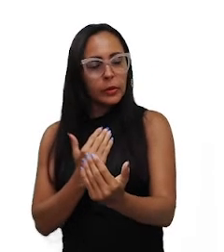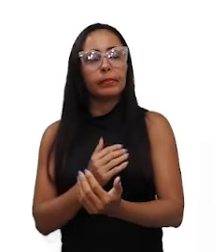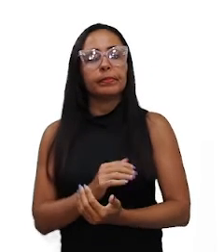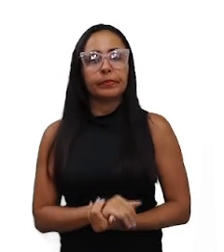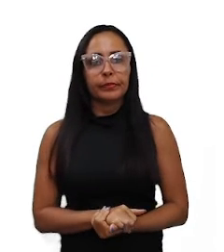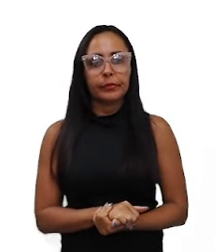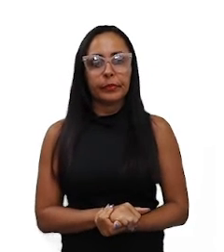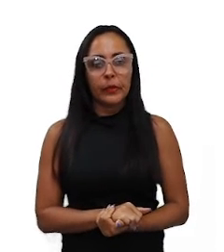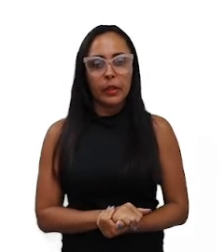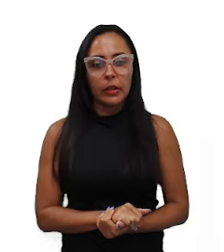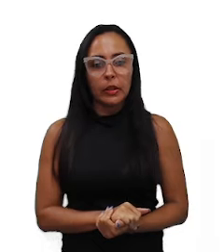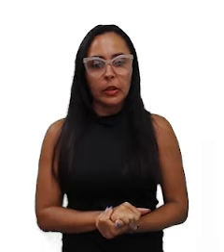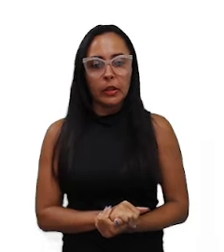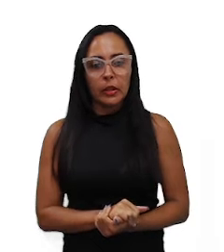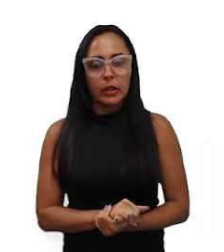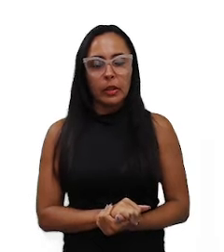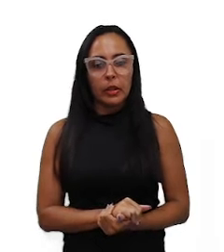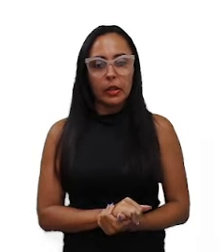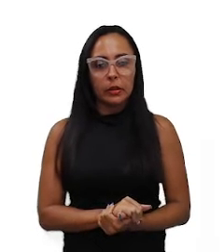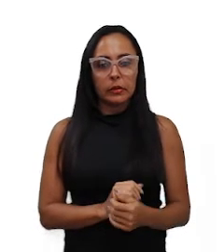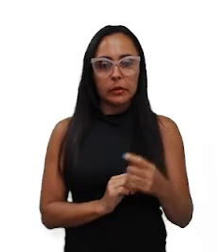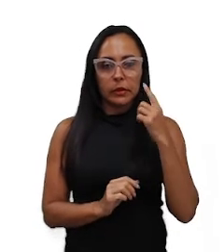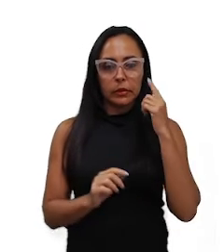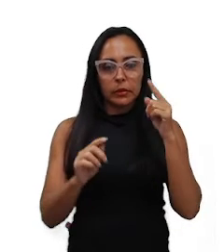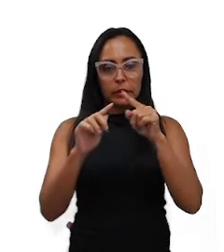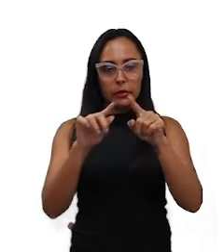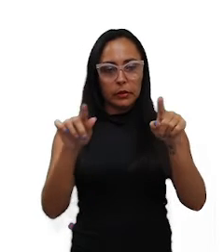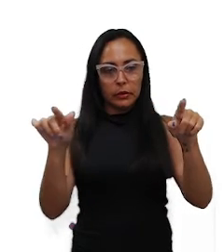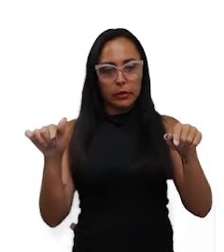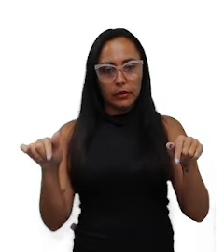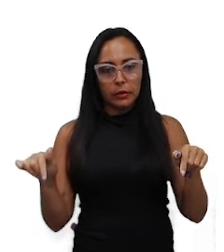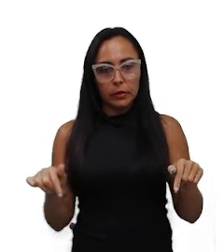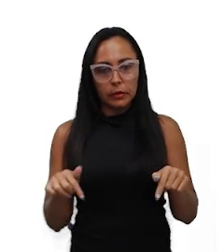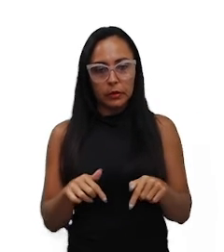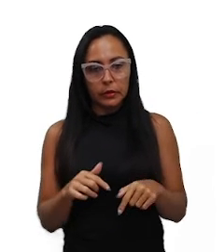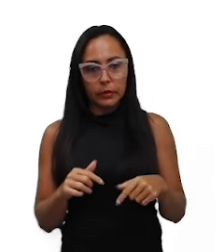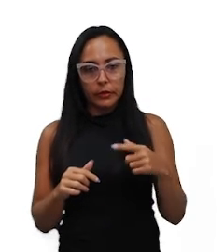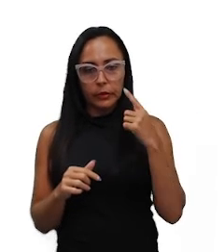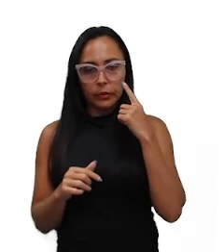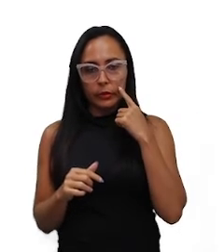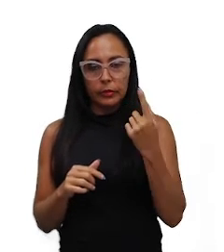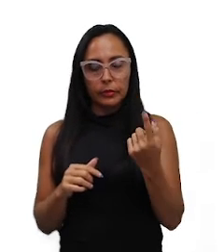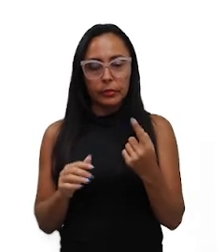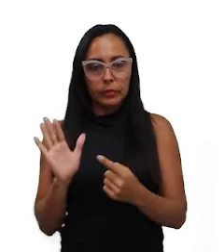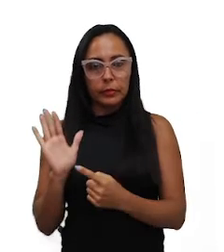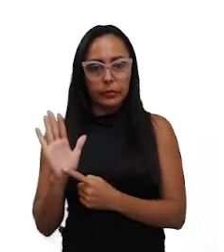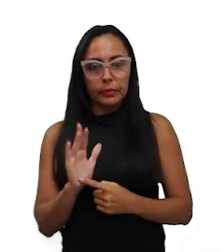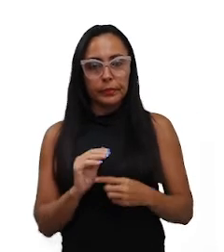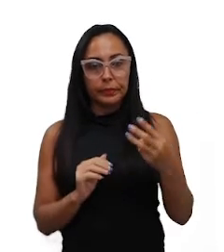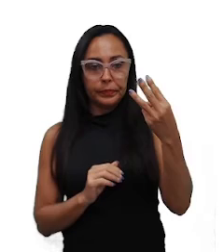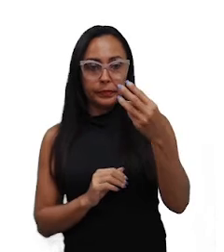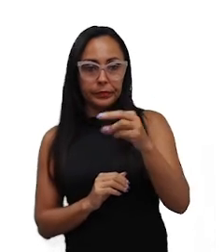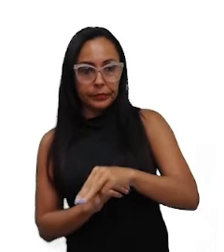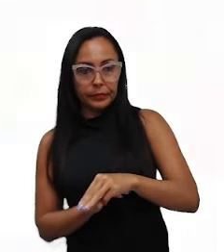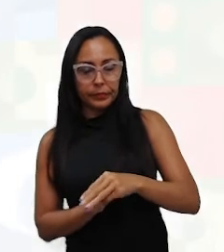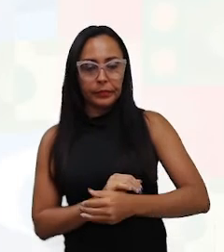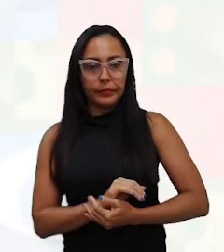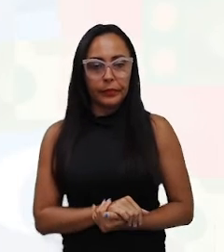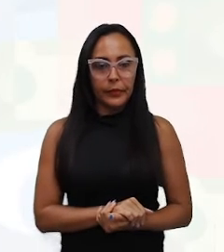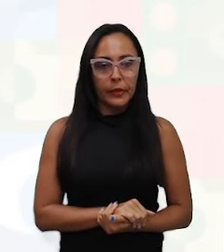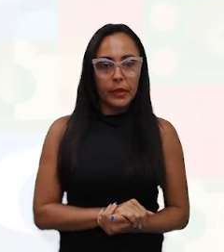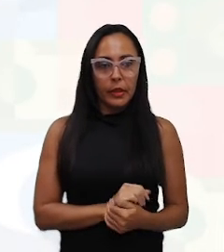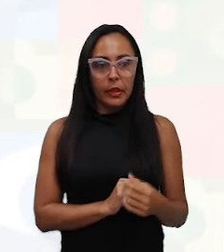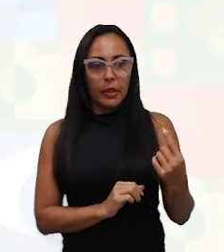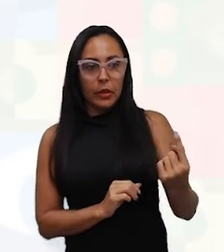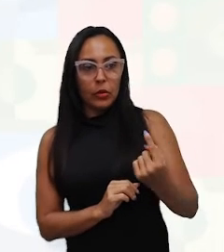vai desenhar, né, um quadrado mostrando a largura do quarto, que é 3 metros, e a altura, que a gente chama de